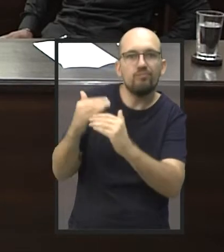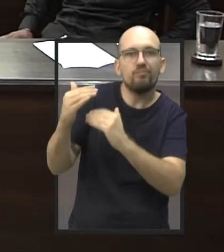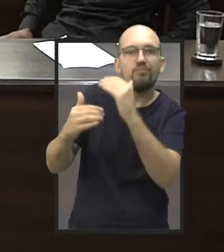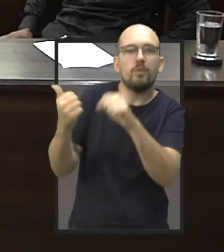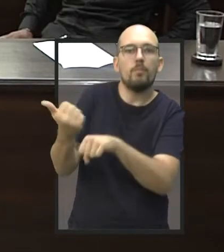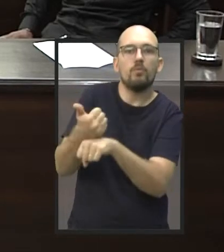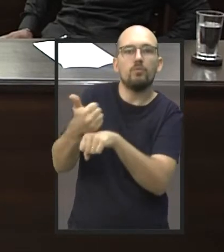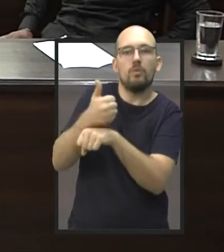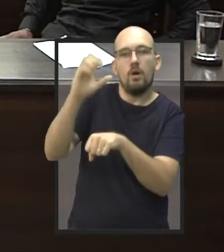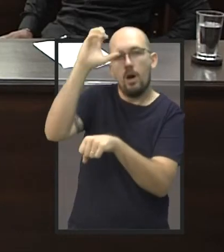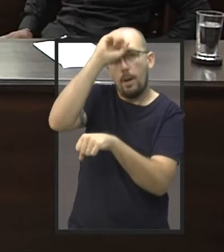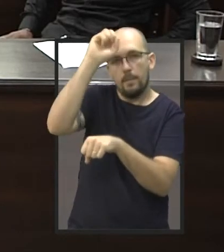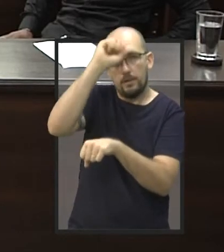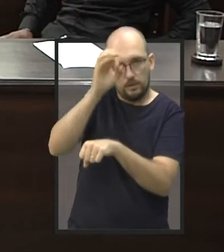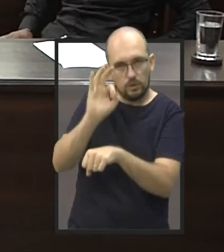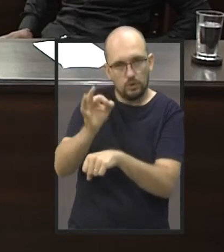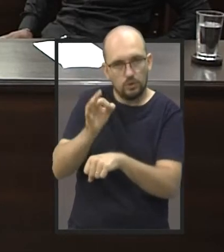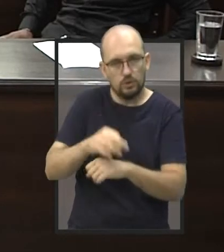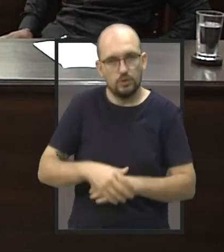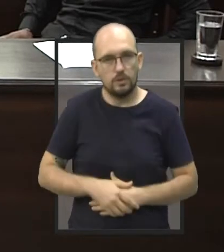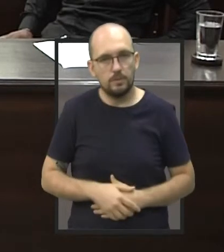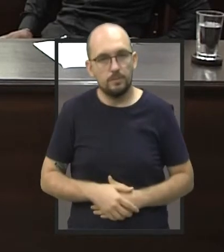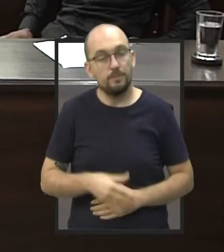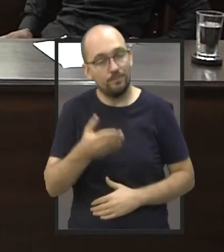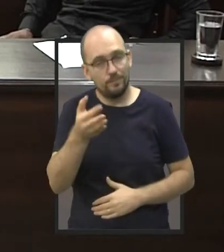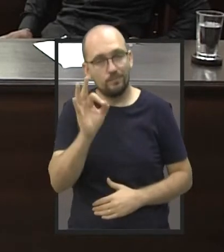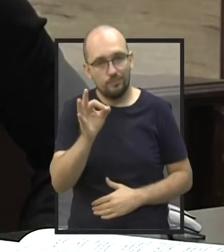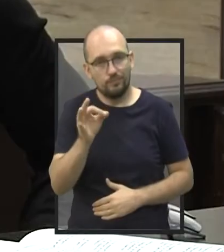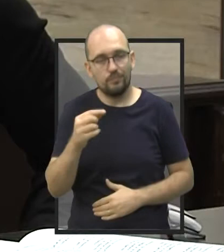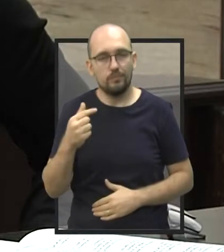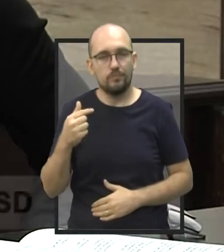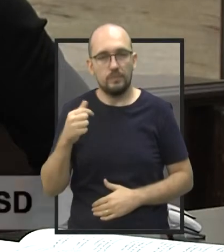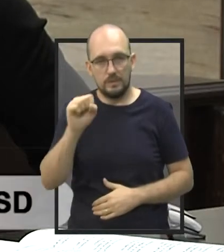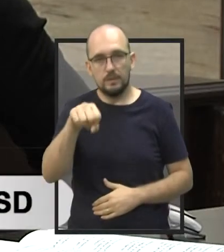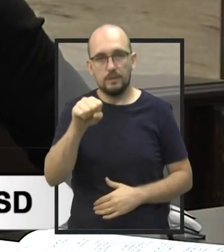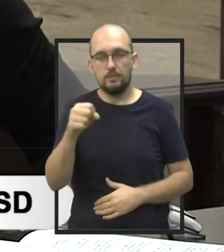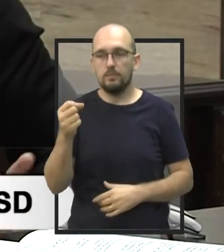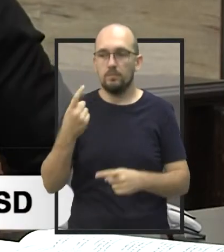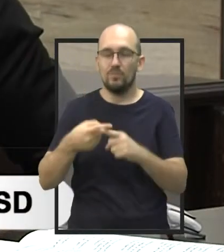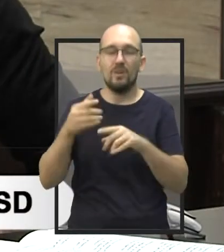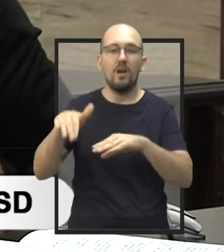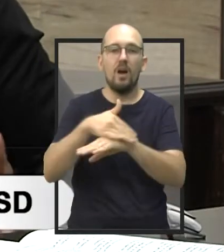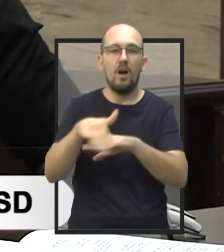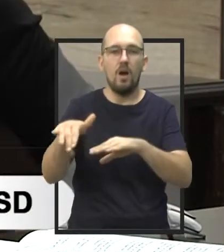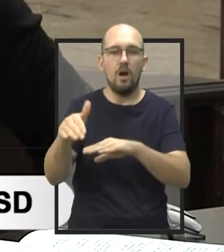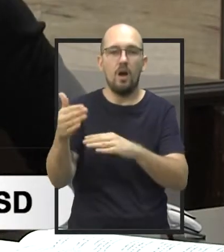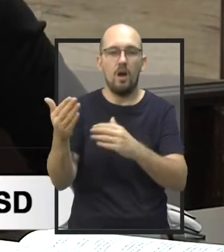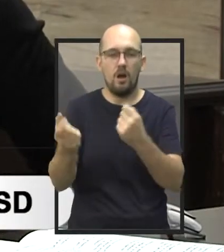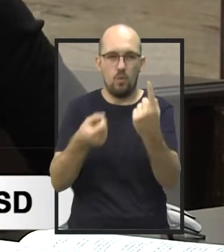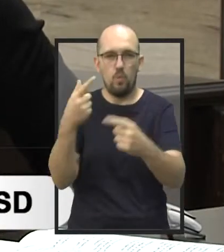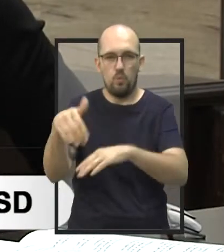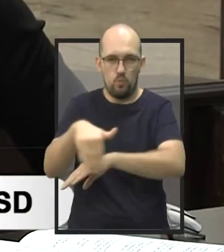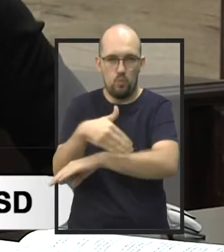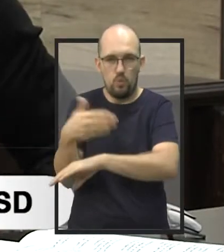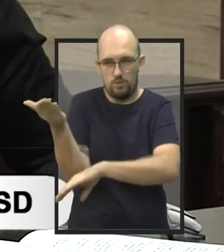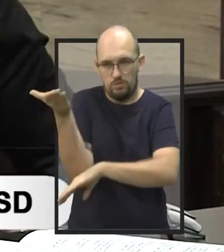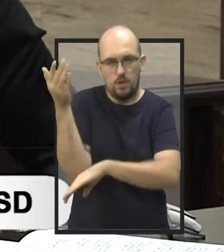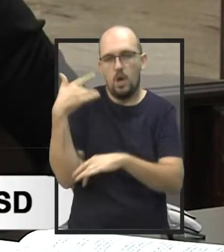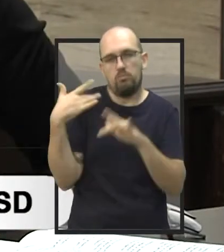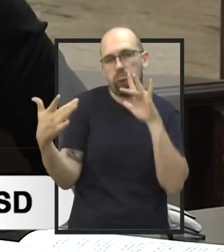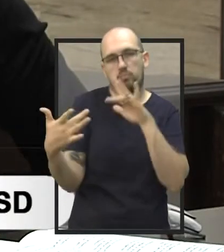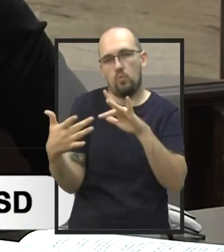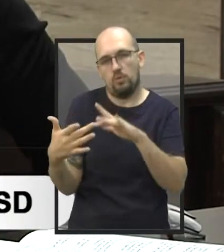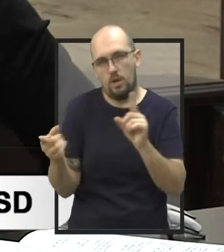até aprendizado de uma profissão? Sim. Muitos desses moradores de ruas, às vezes eu não tenho, às vezes, o contato, né?